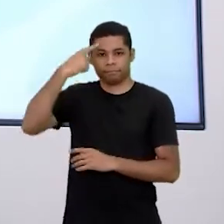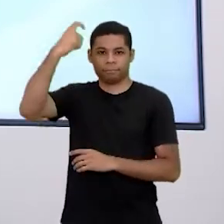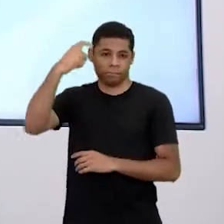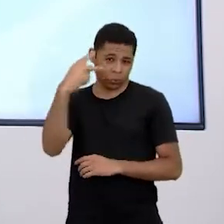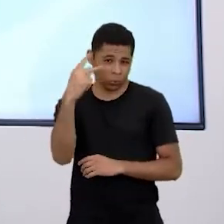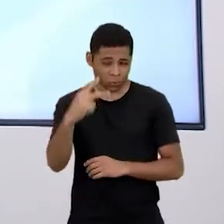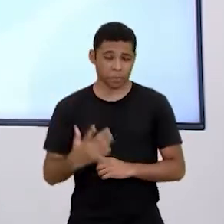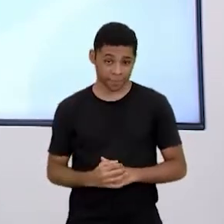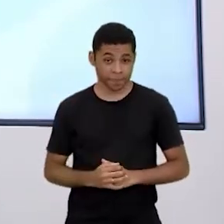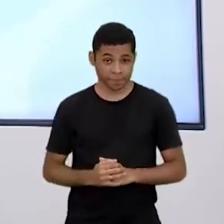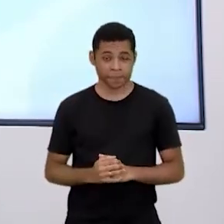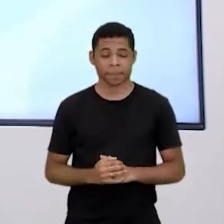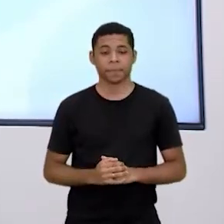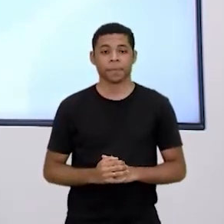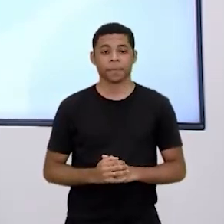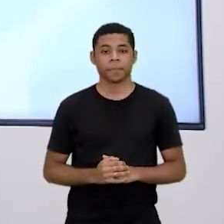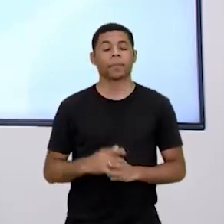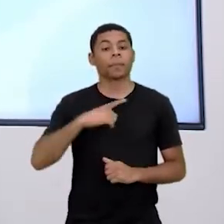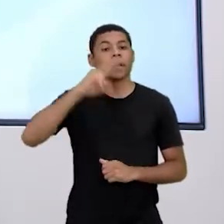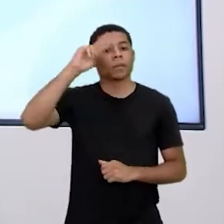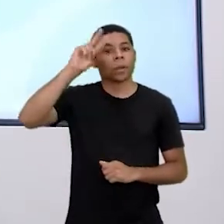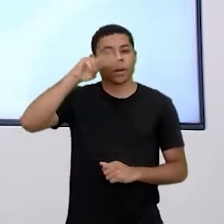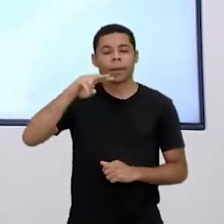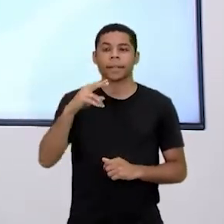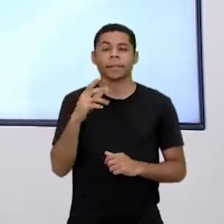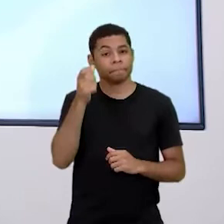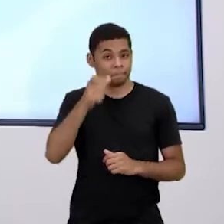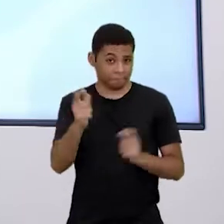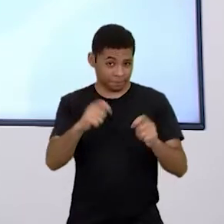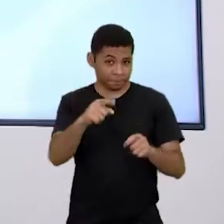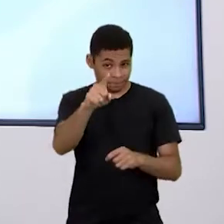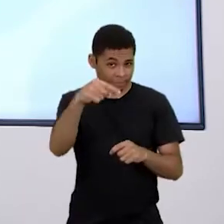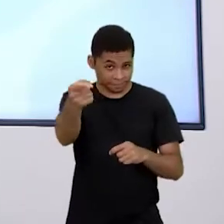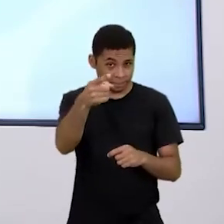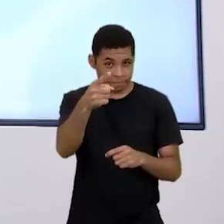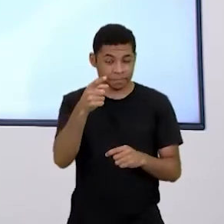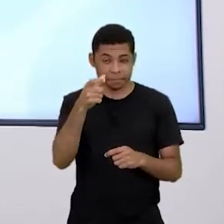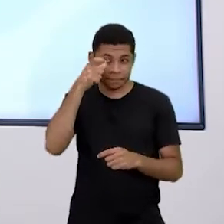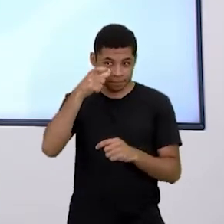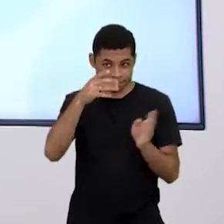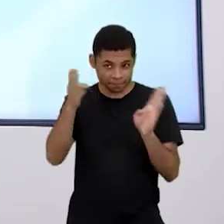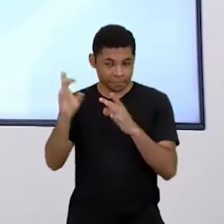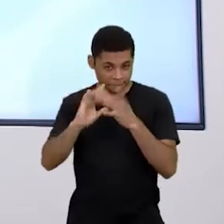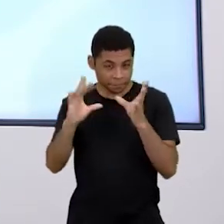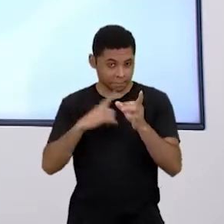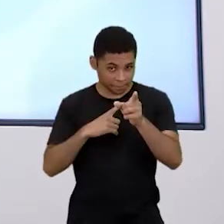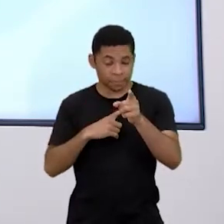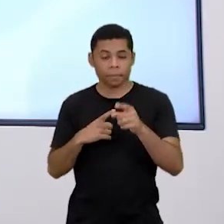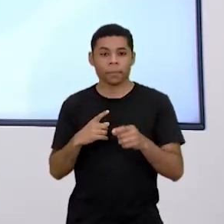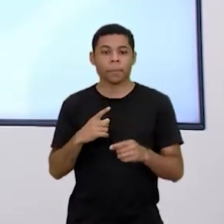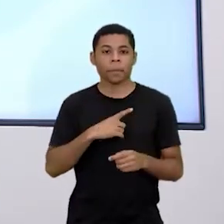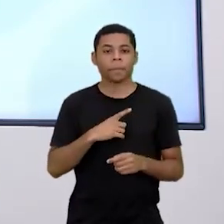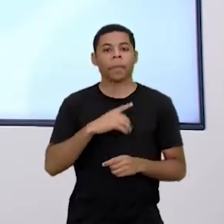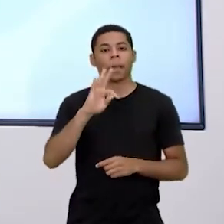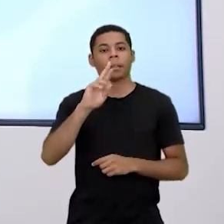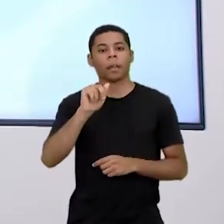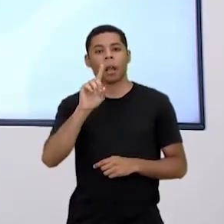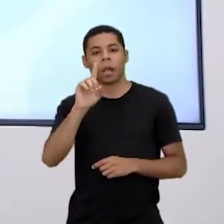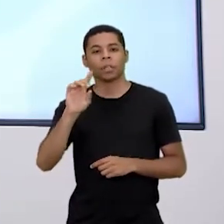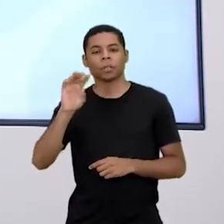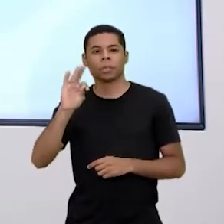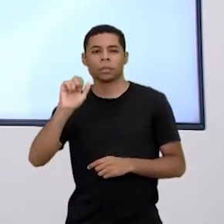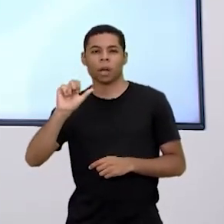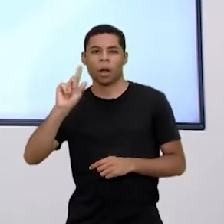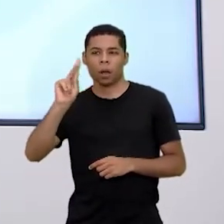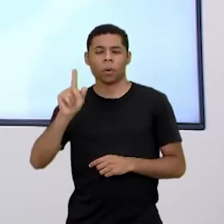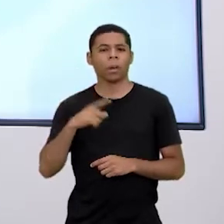suas leituras, né? Então é uma história muito interessante, se vocês podem também assistir, existem alguns TED Talks de alguns autores, né?